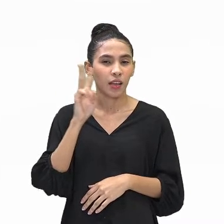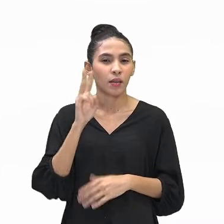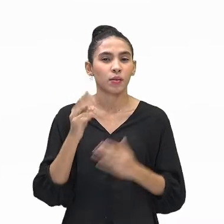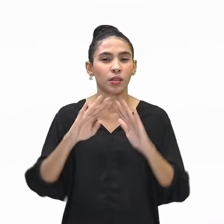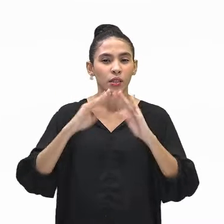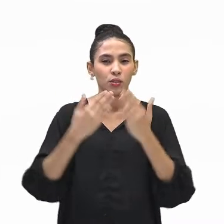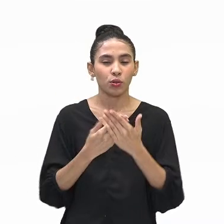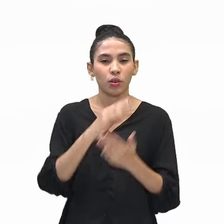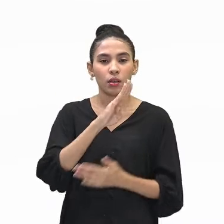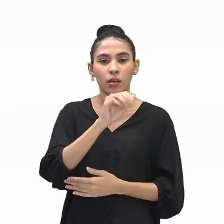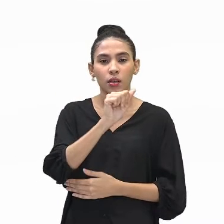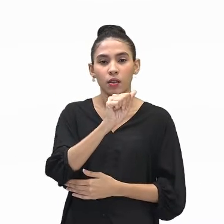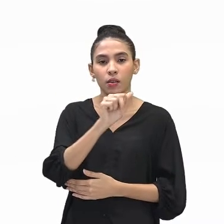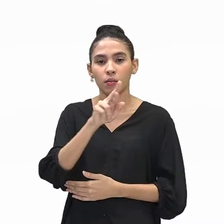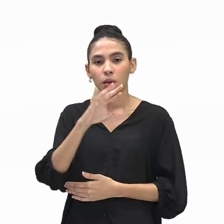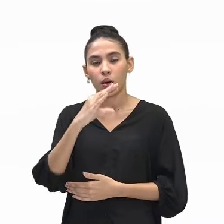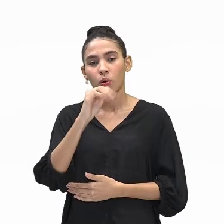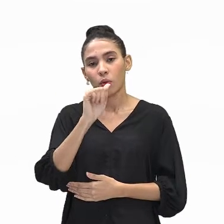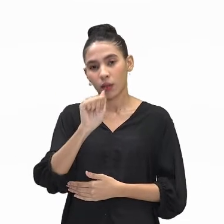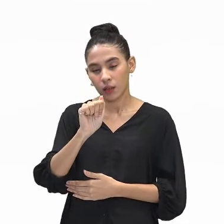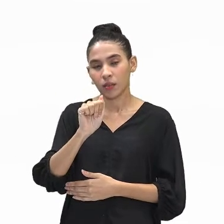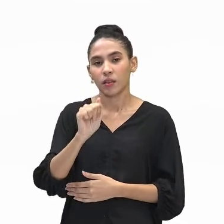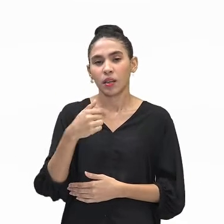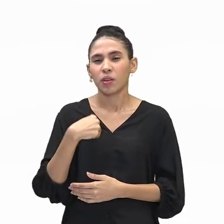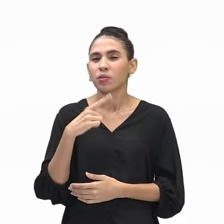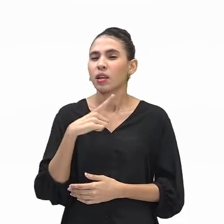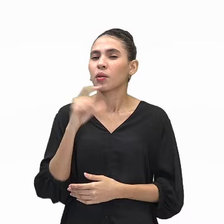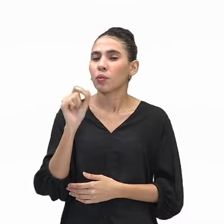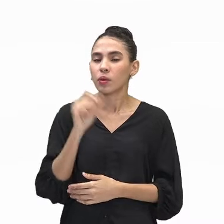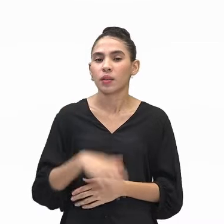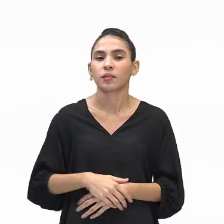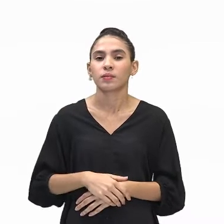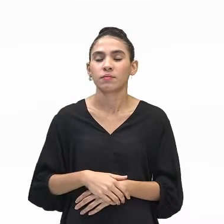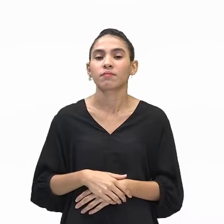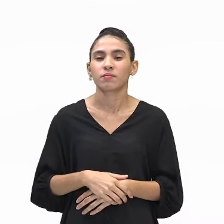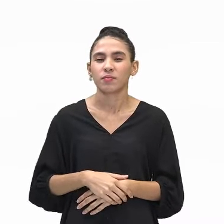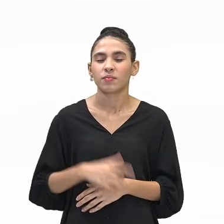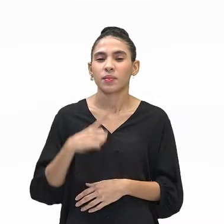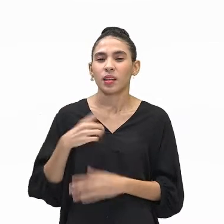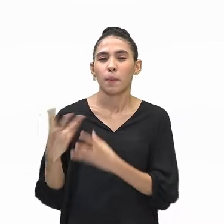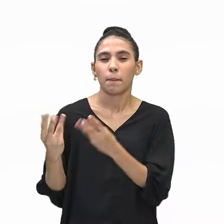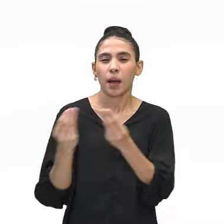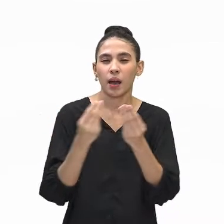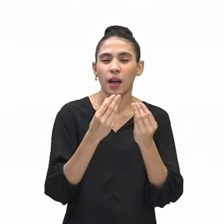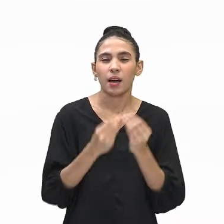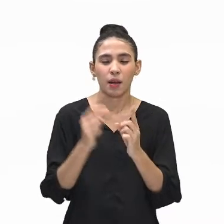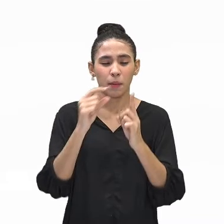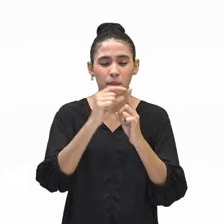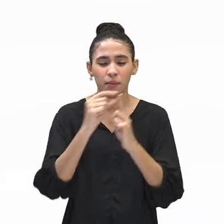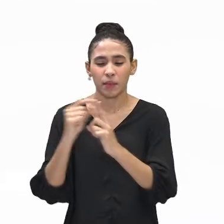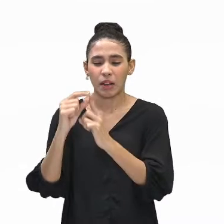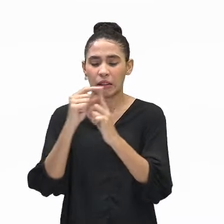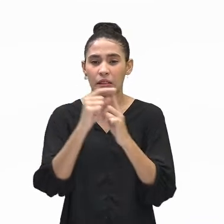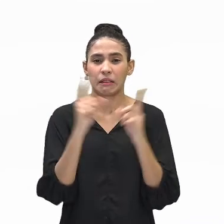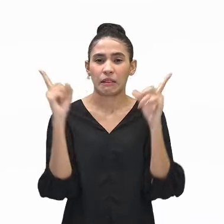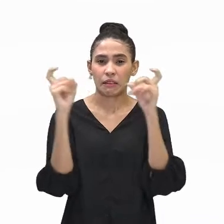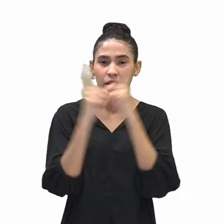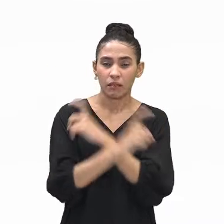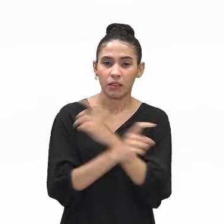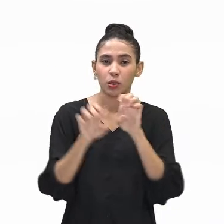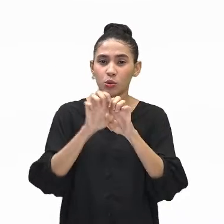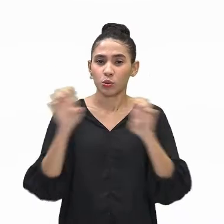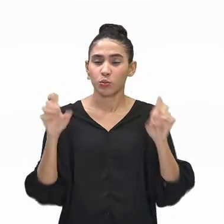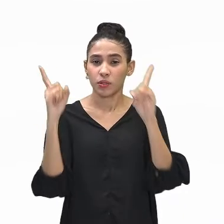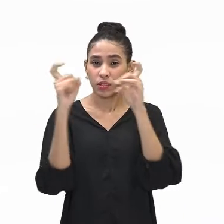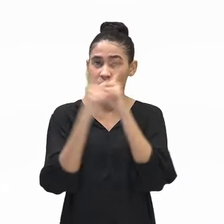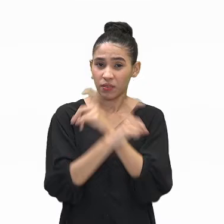escola barroca, não é? Na escola barroca eu vou ter o quê? O excesso, eu vou ter palavras difíceis, eu vou ter estruturas